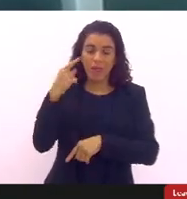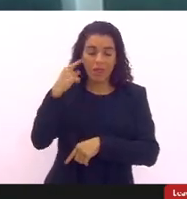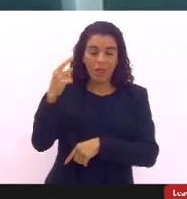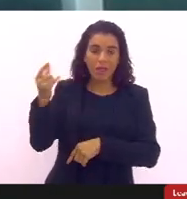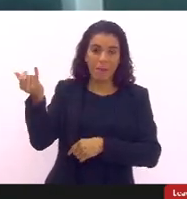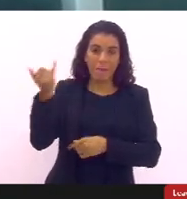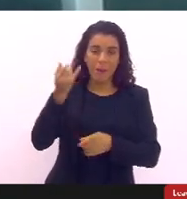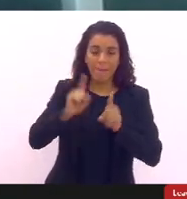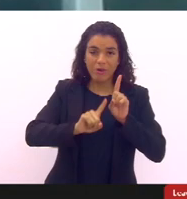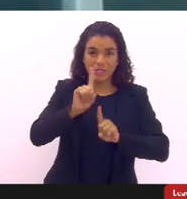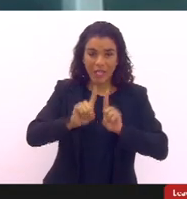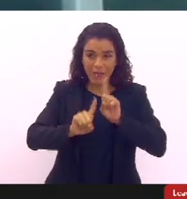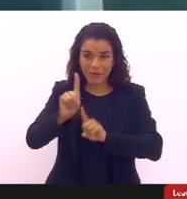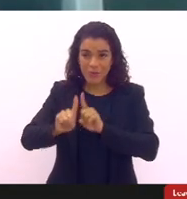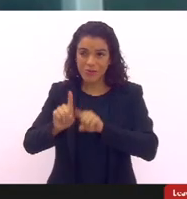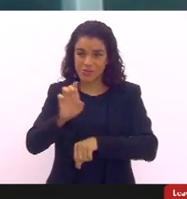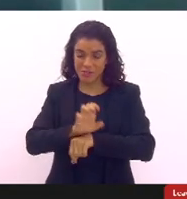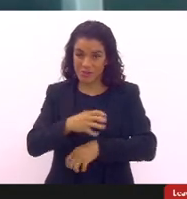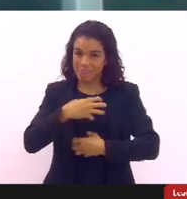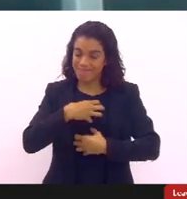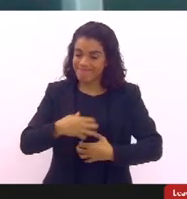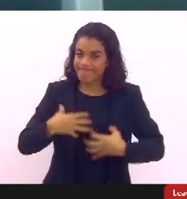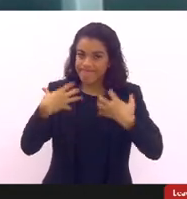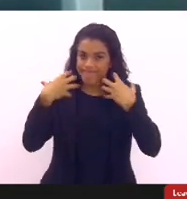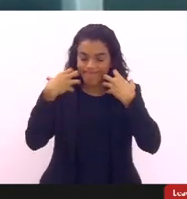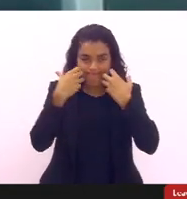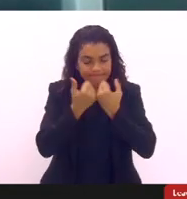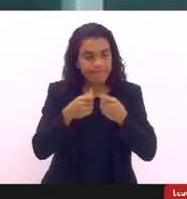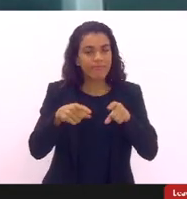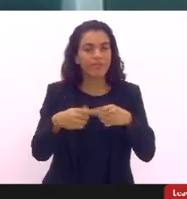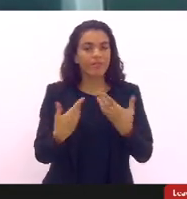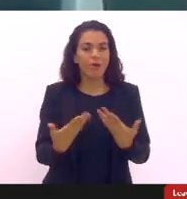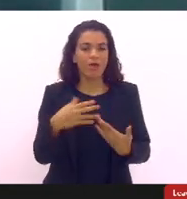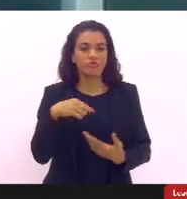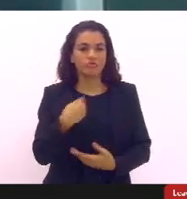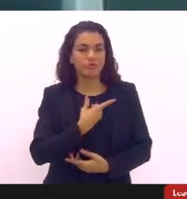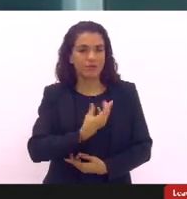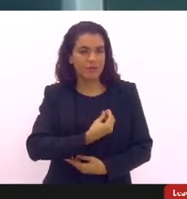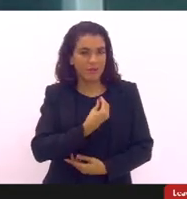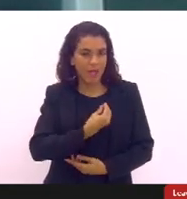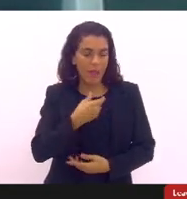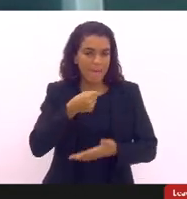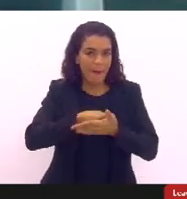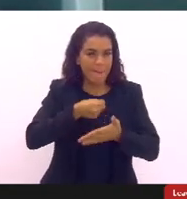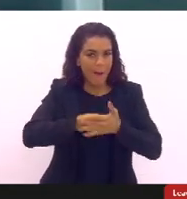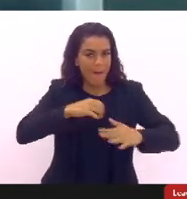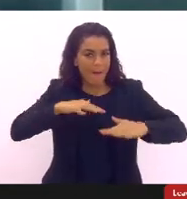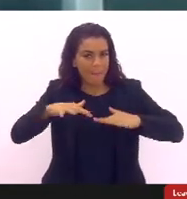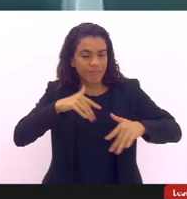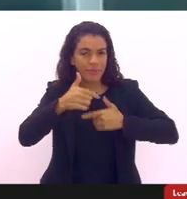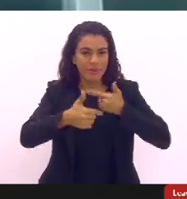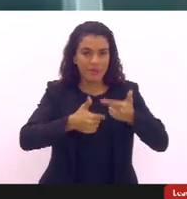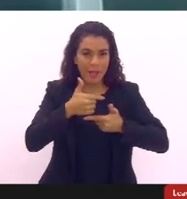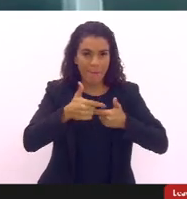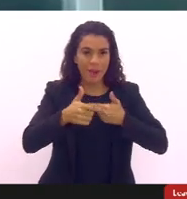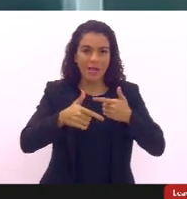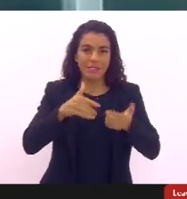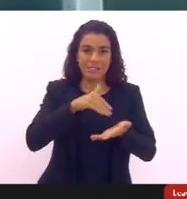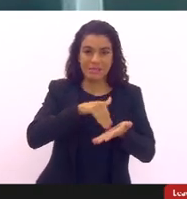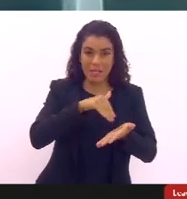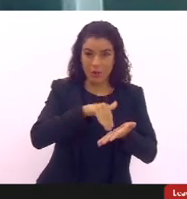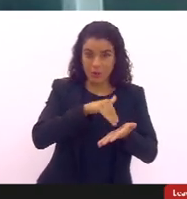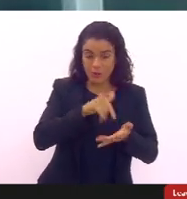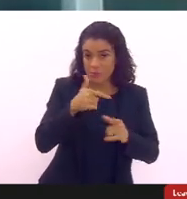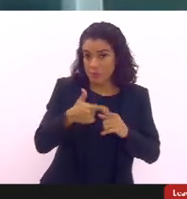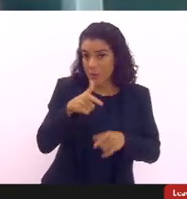os indicadores do Estado, eu também fico envergonhado. Então, a gente que está aqui na militância, que está trabalhando na saúde, na ponta, porque